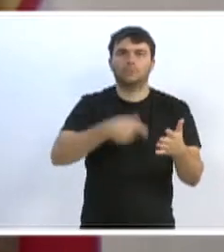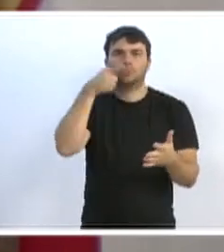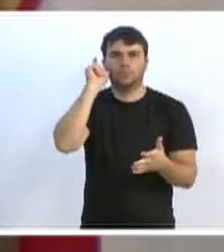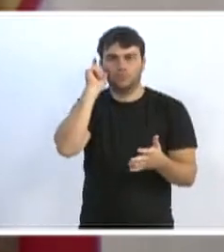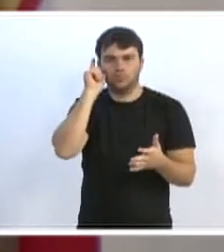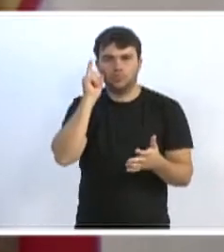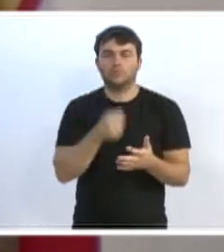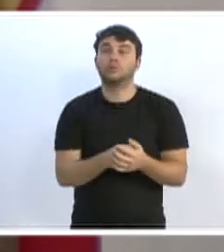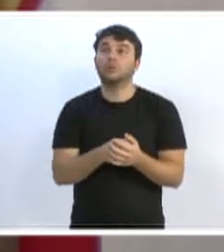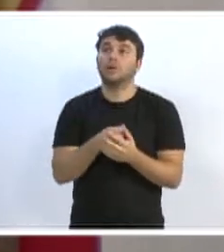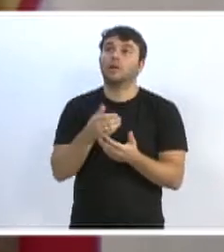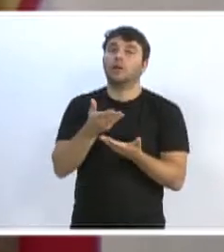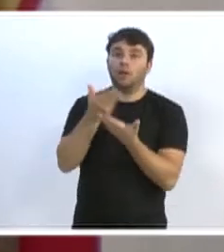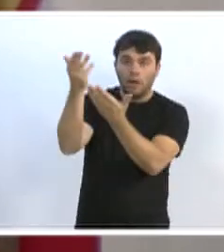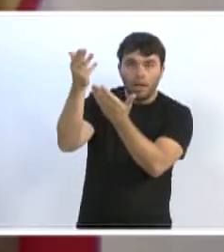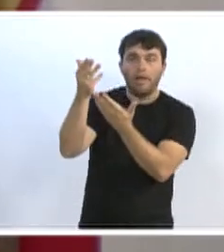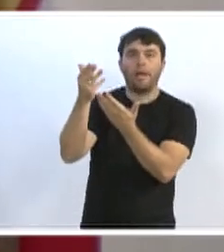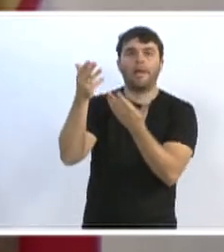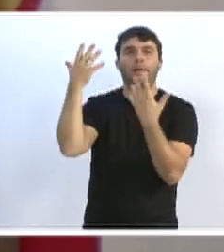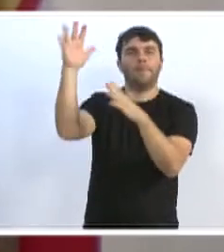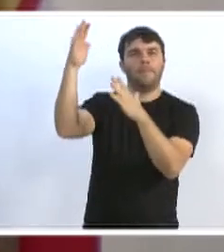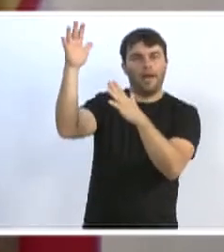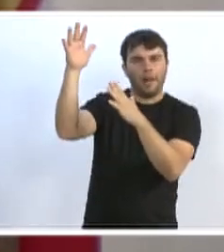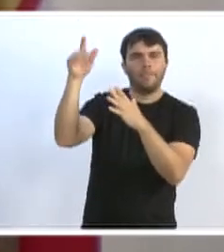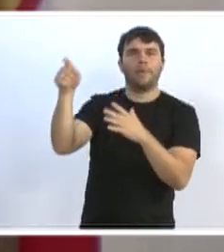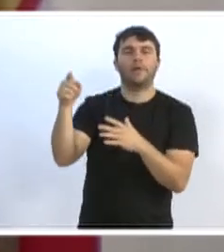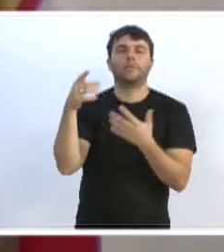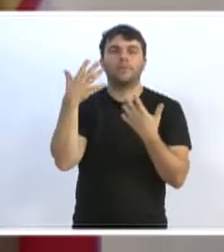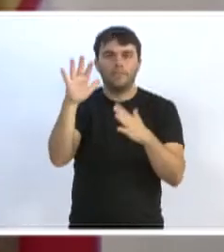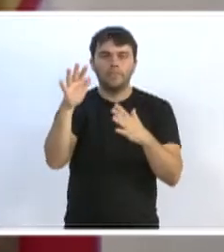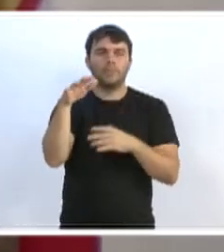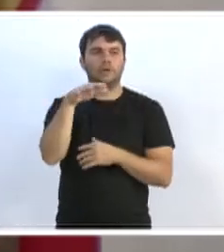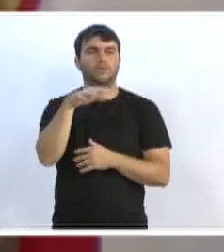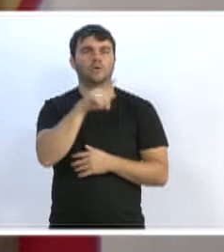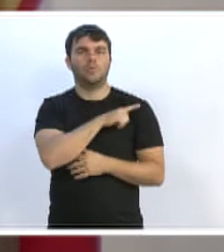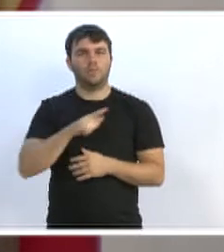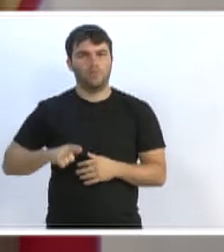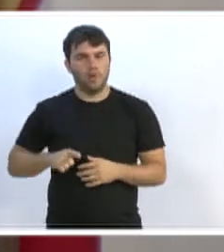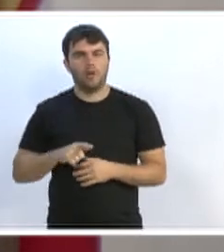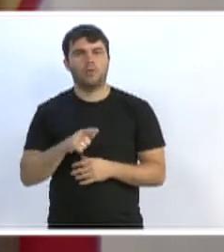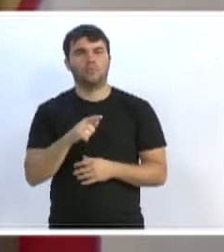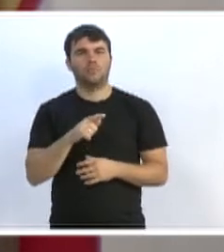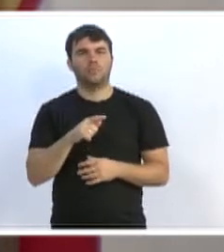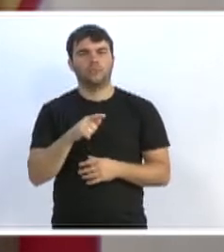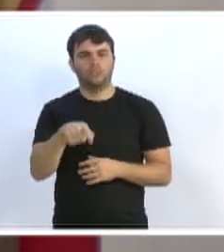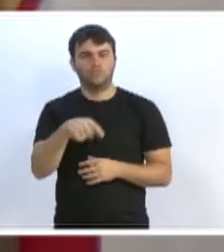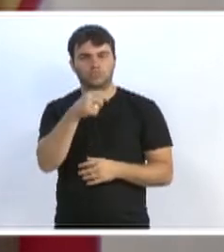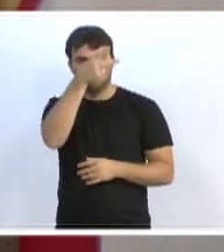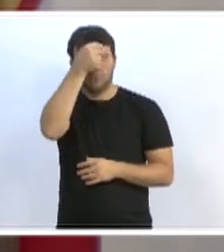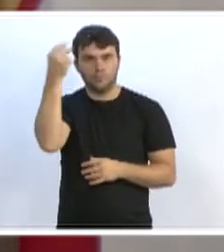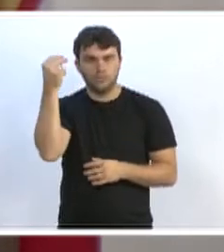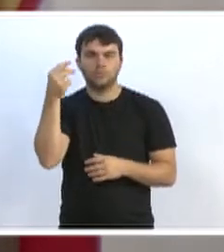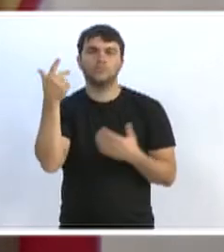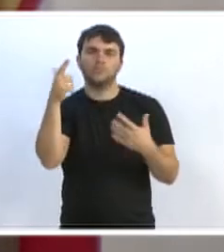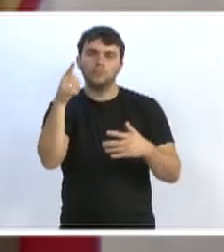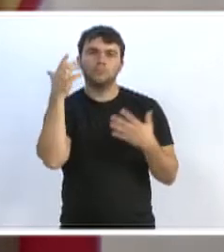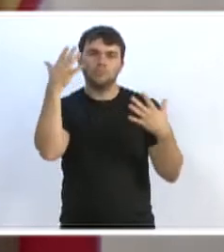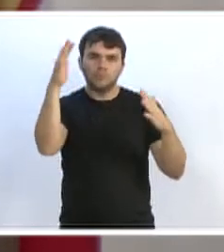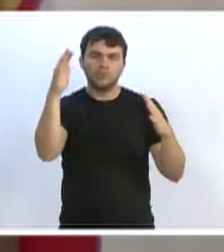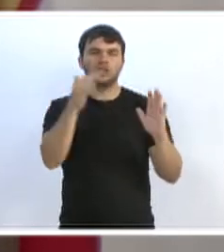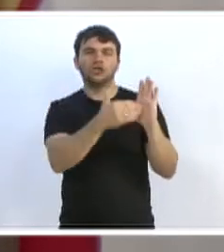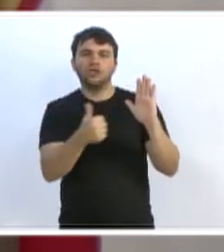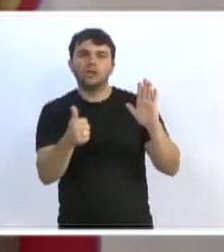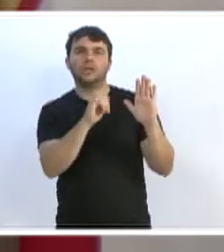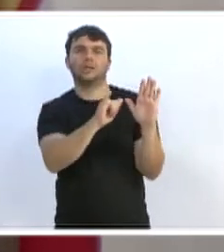senhores faccionistas, parabéns, parabéns ao governo municipal, parabéns a todos por tirarem esse tributo do